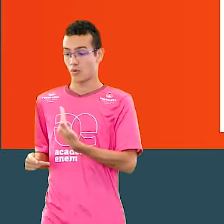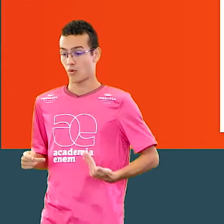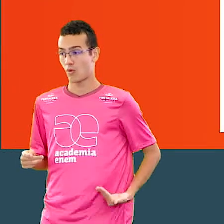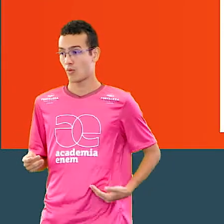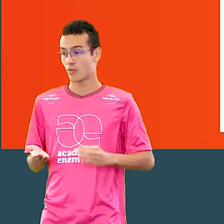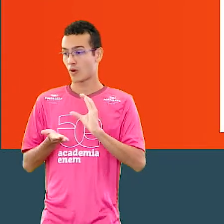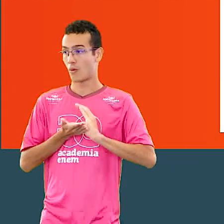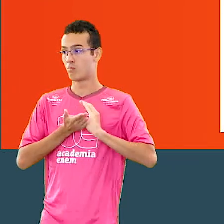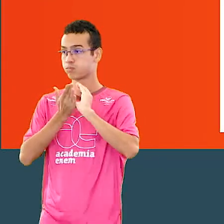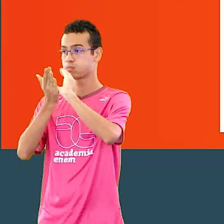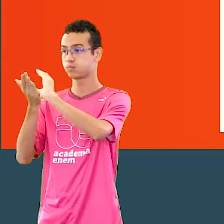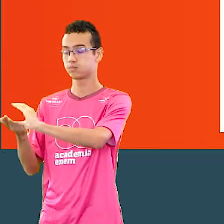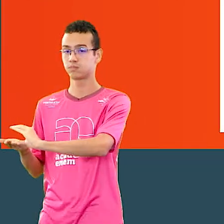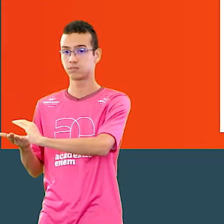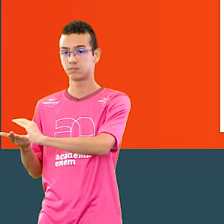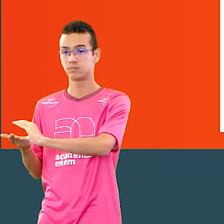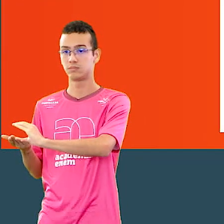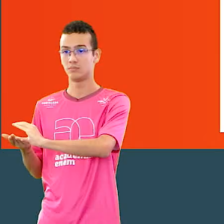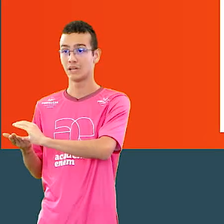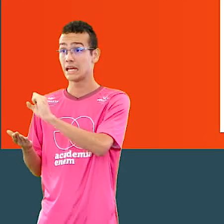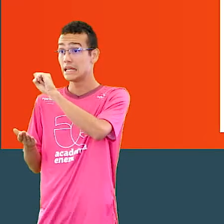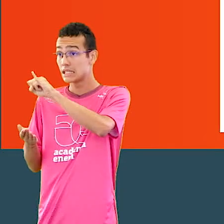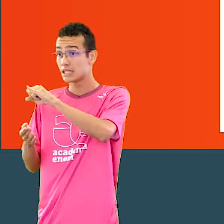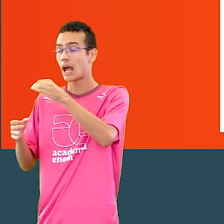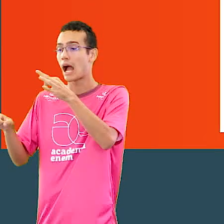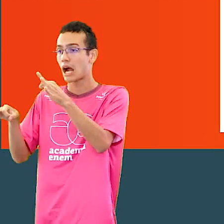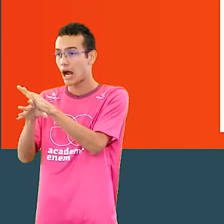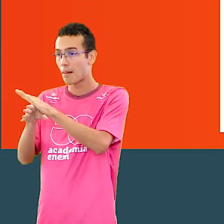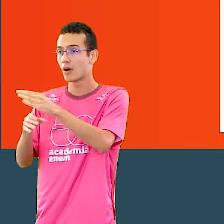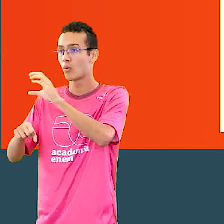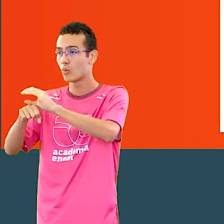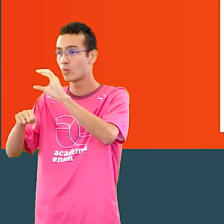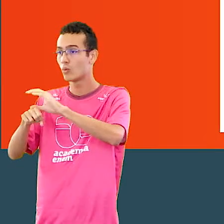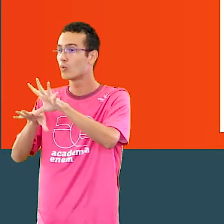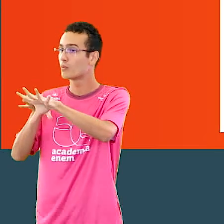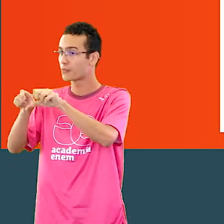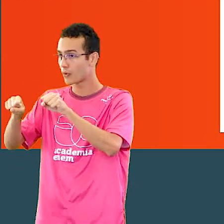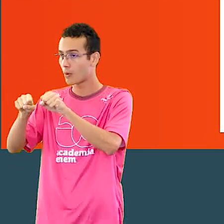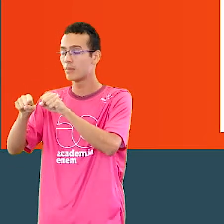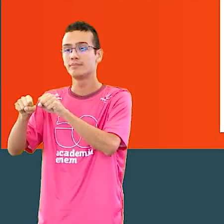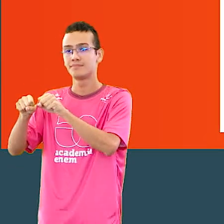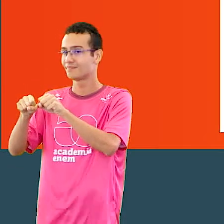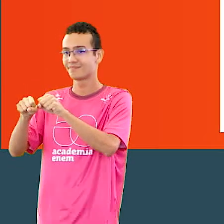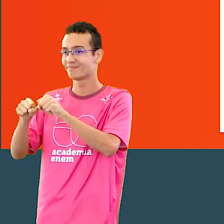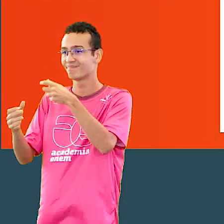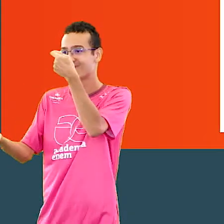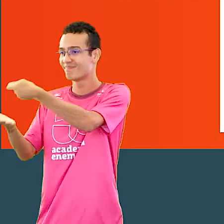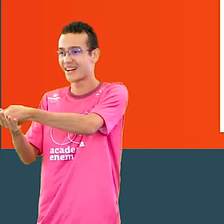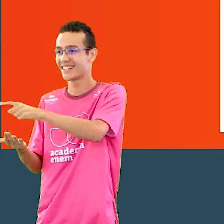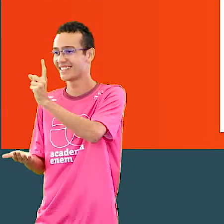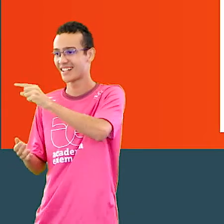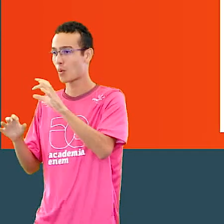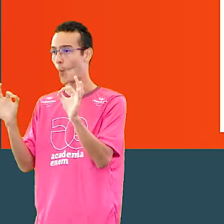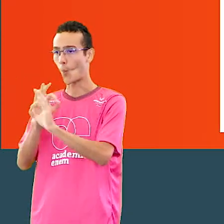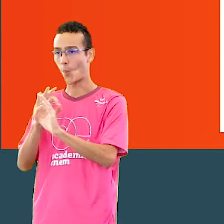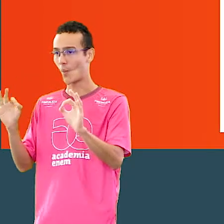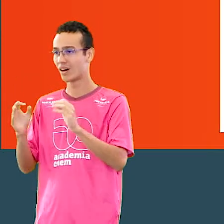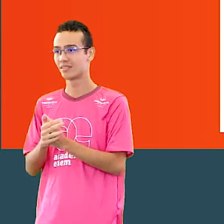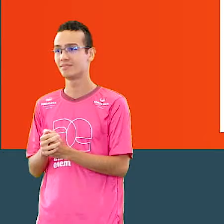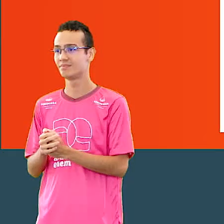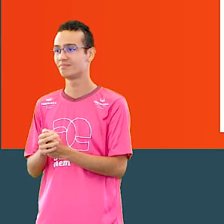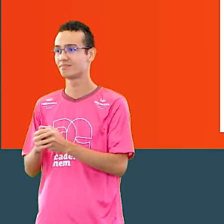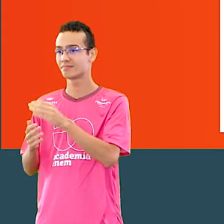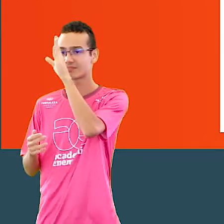você termina, você não tem que pagar de volta. Tá certo? Então, quem não consegue